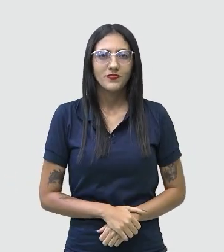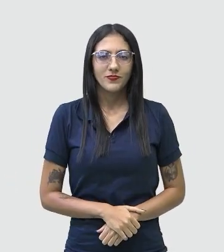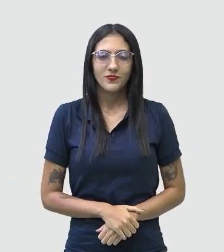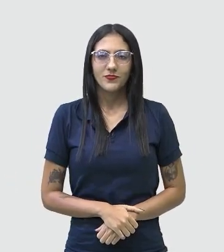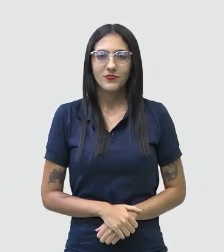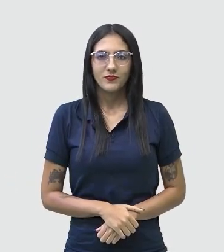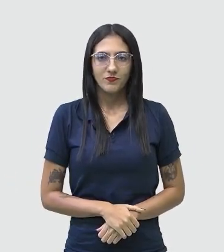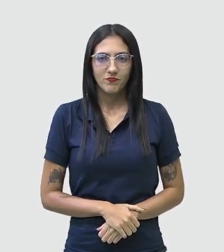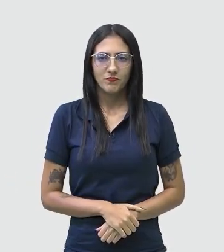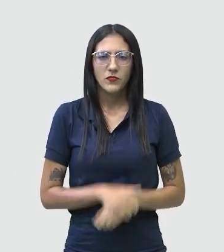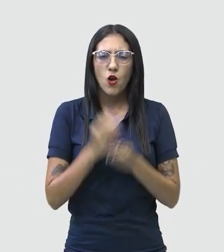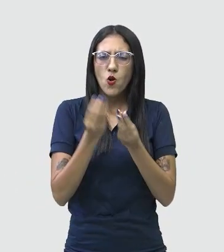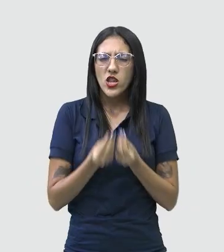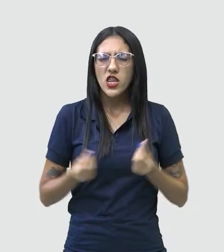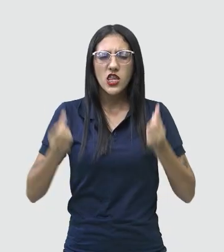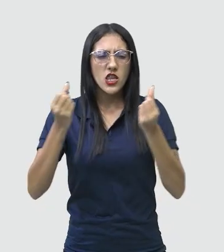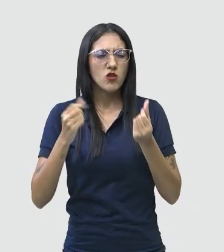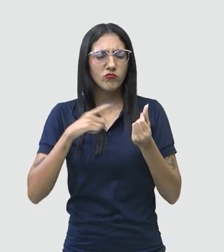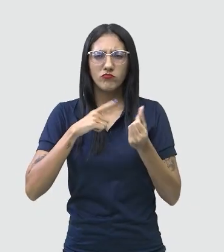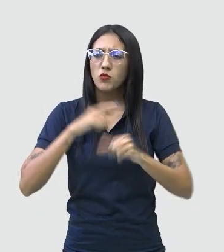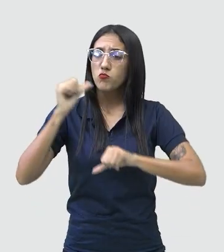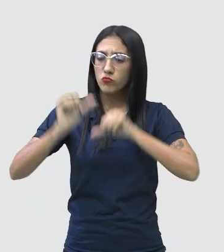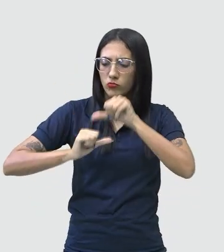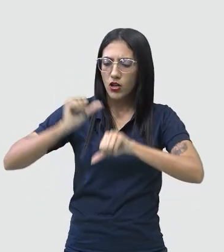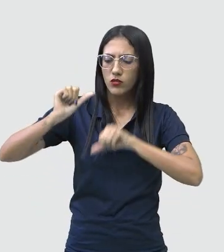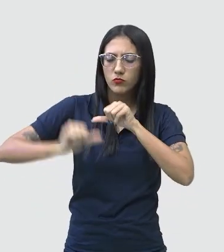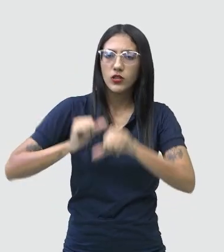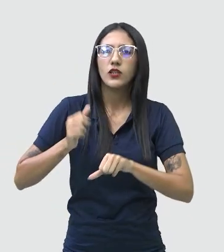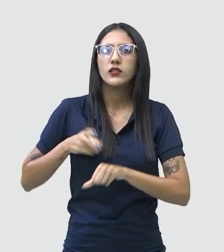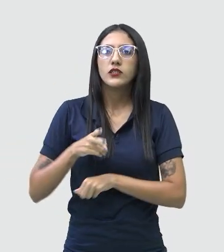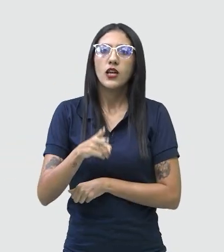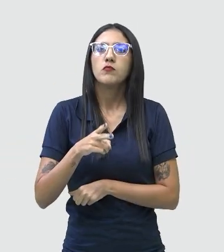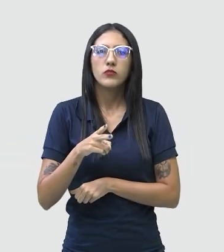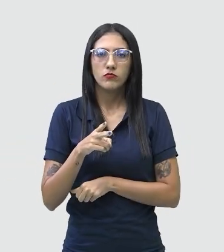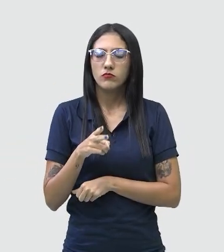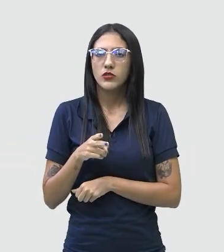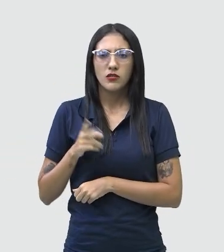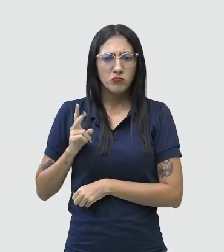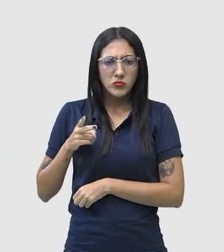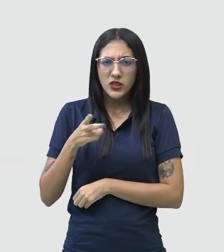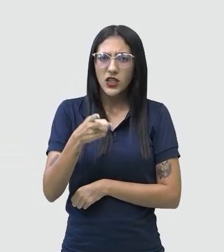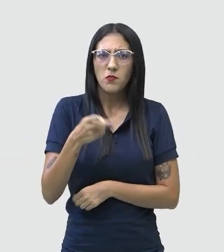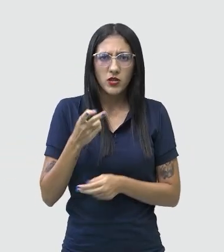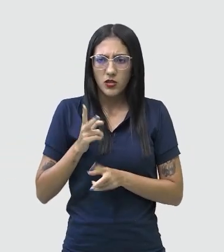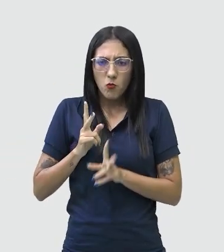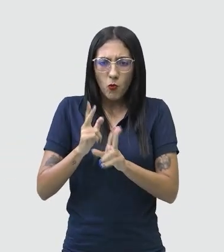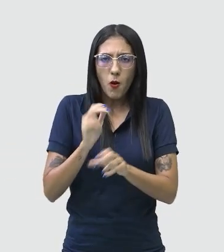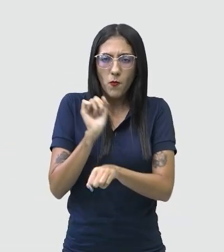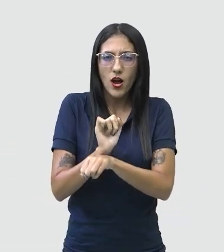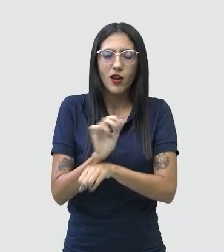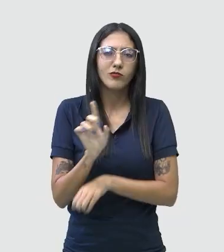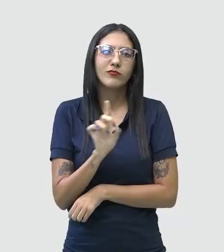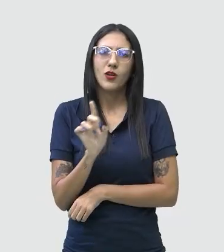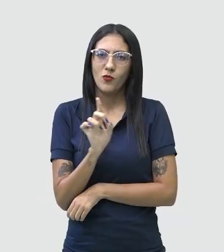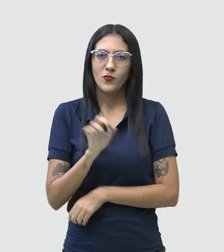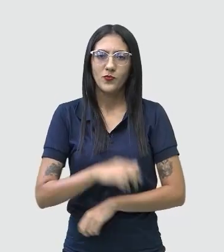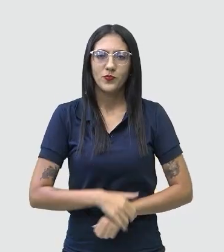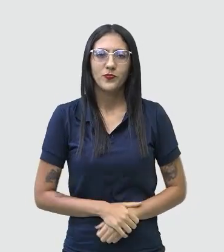Um líquido sofre constante mudança e não conserva sua forma por muito tempo.